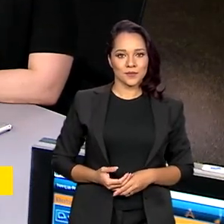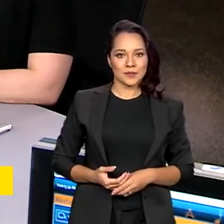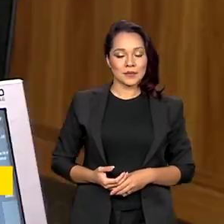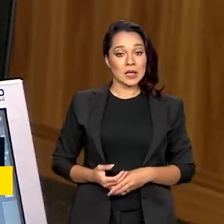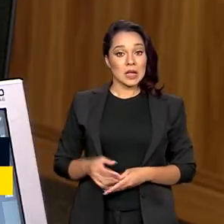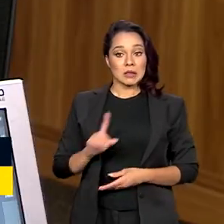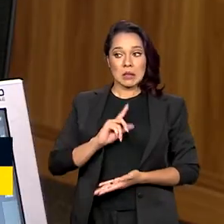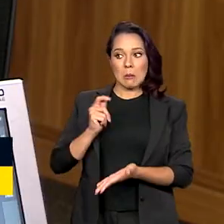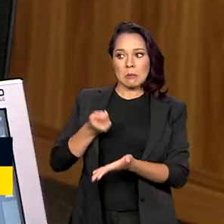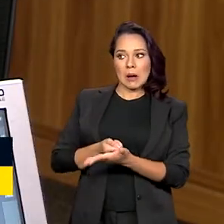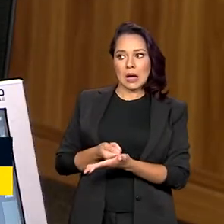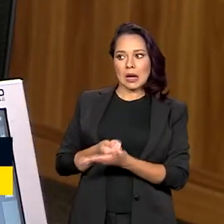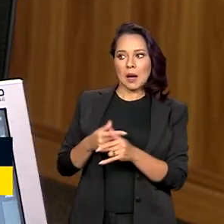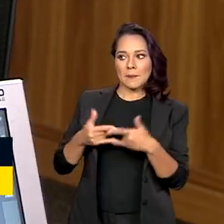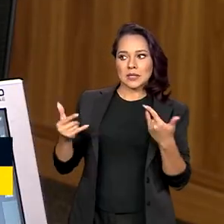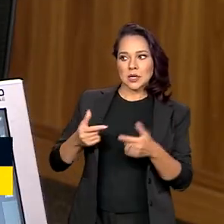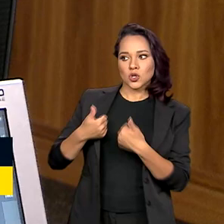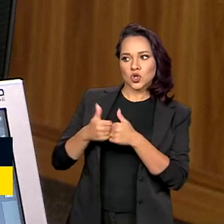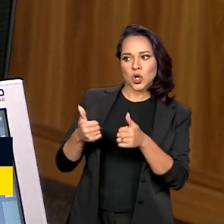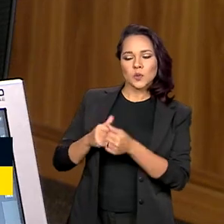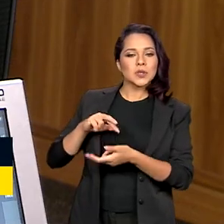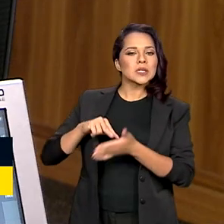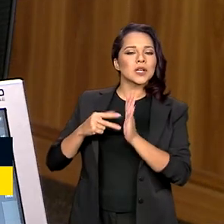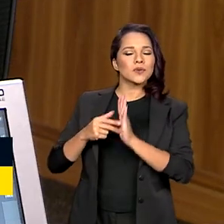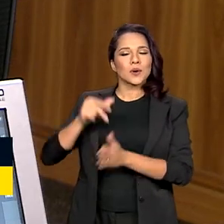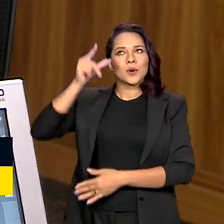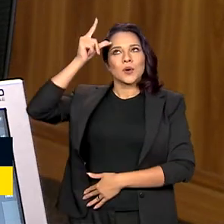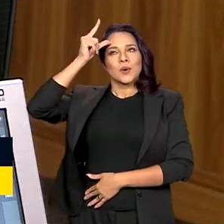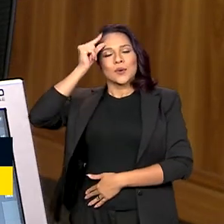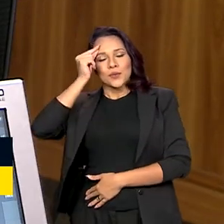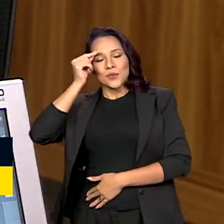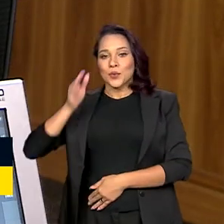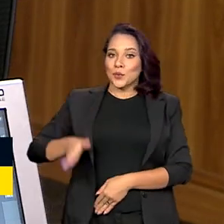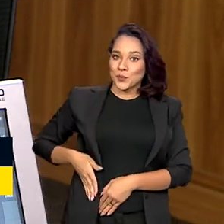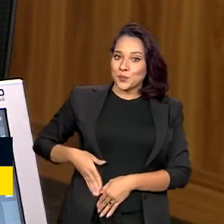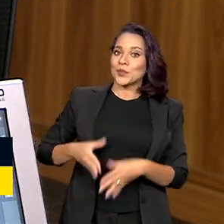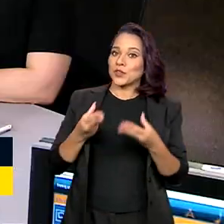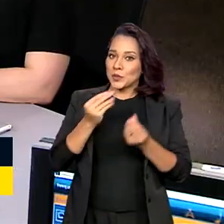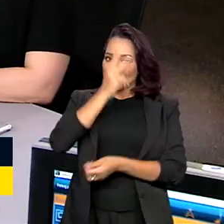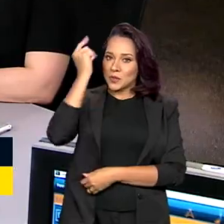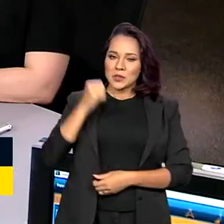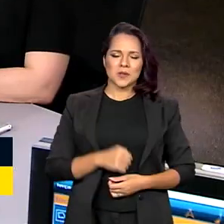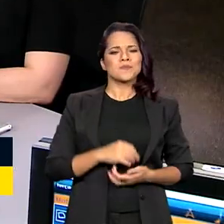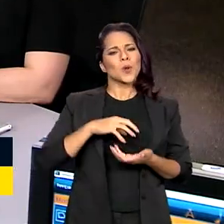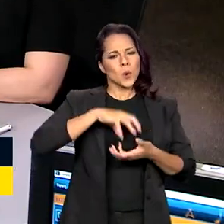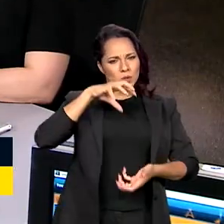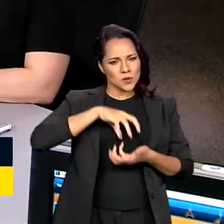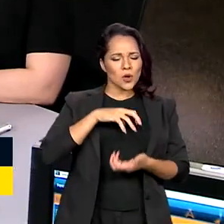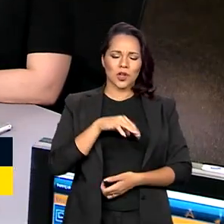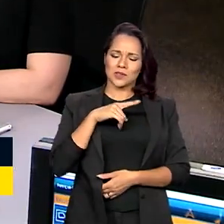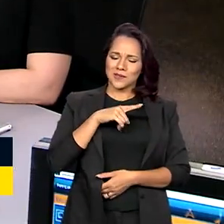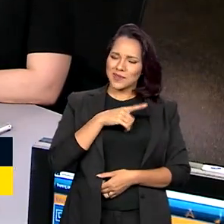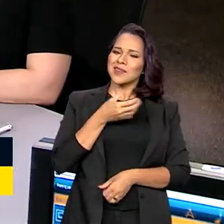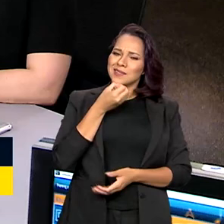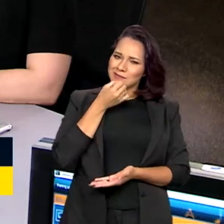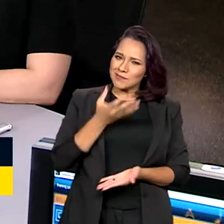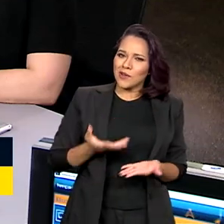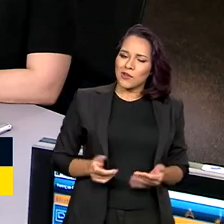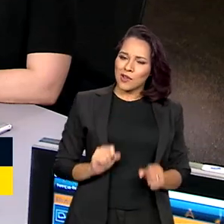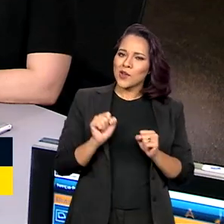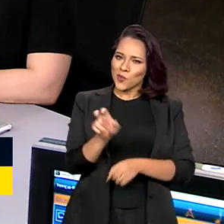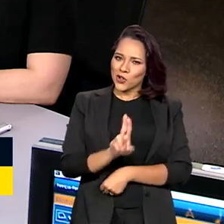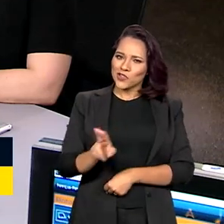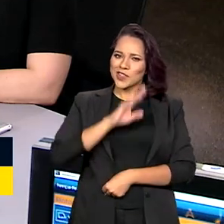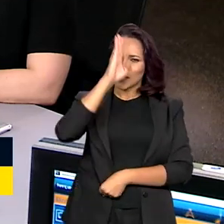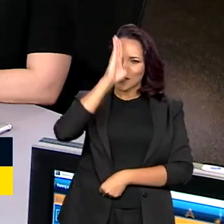Não pagar a passagem de ônibus significa um alívio no orçamento para muita gente. Os idosos contam com este benefício e podem